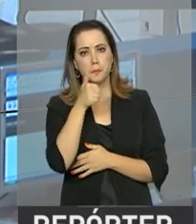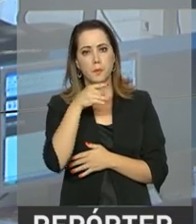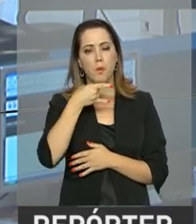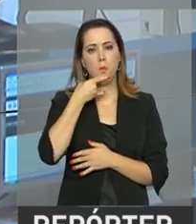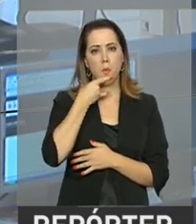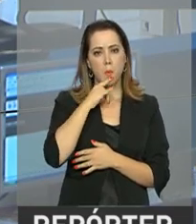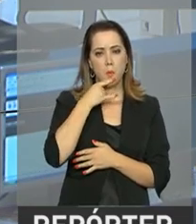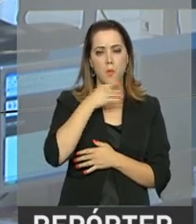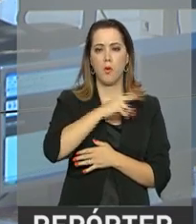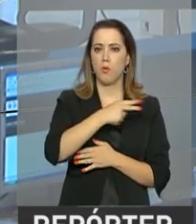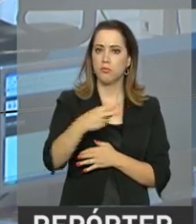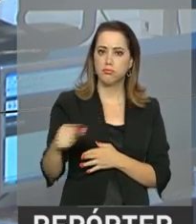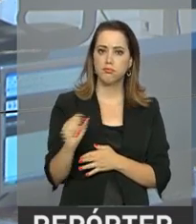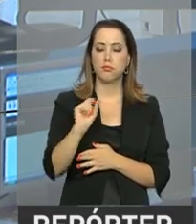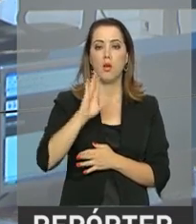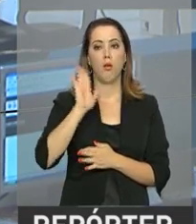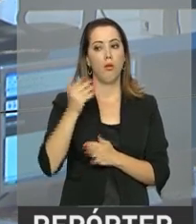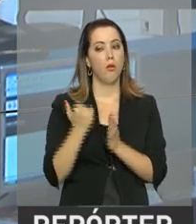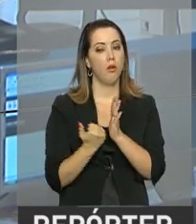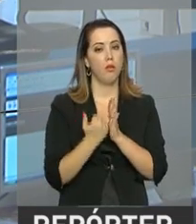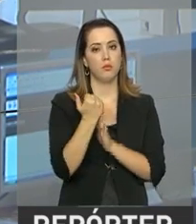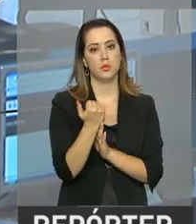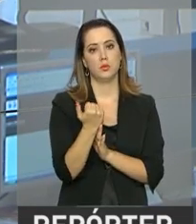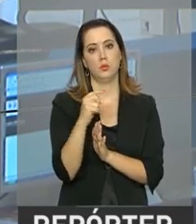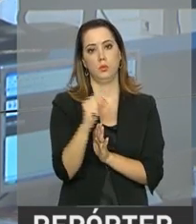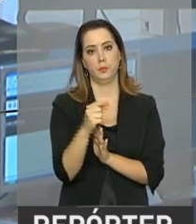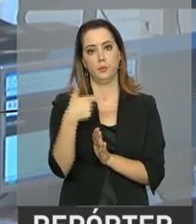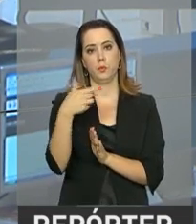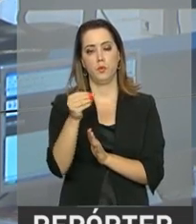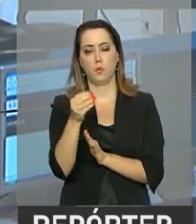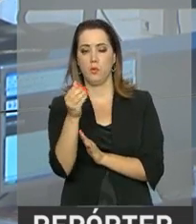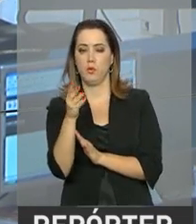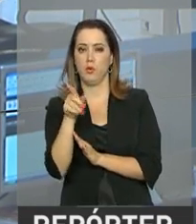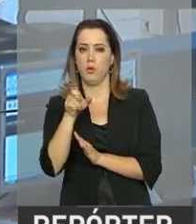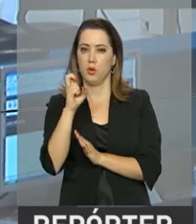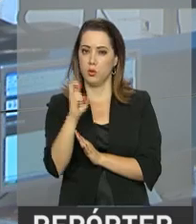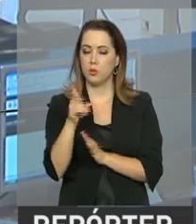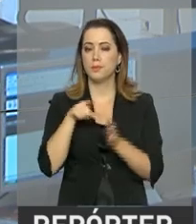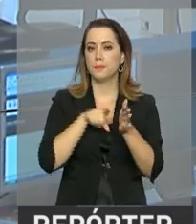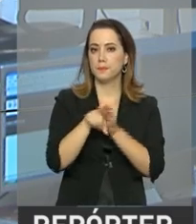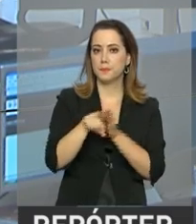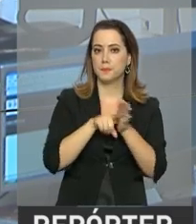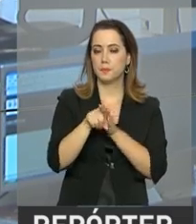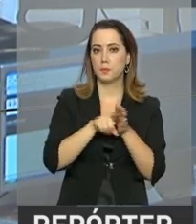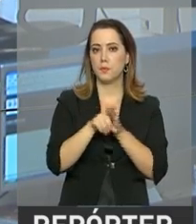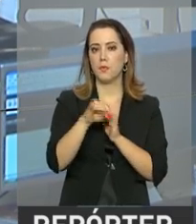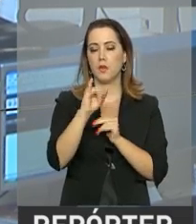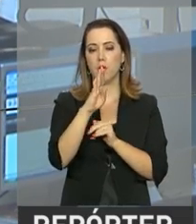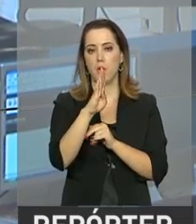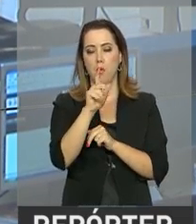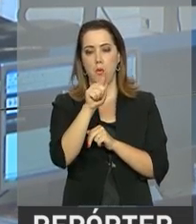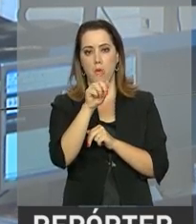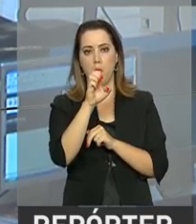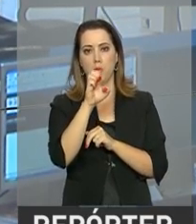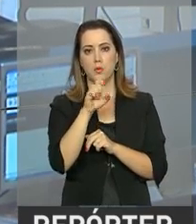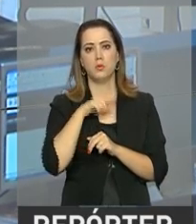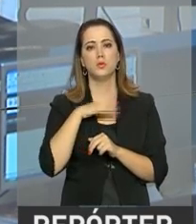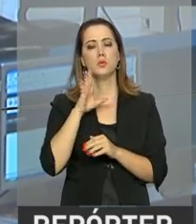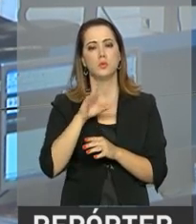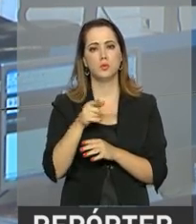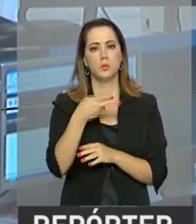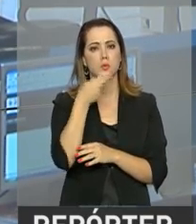de saúde escolar pense 2015 realizada pelo IBGE o levantamento indica também que o consumo de cigarro entre esses